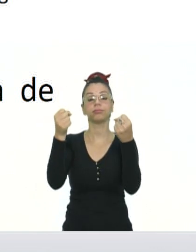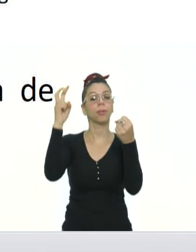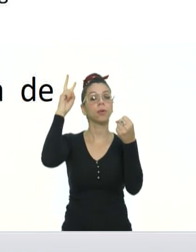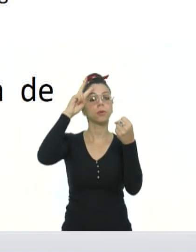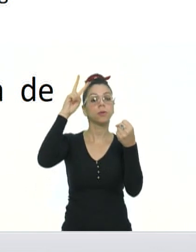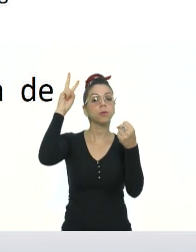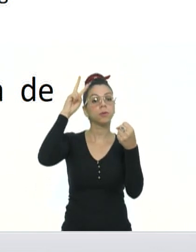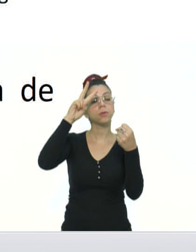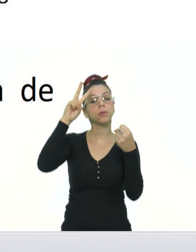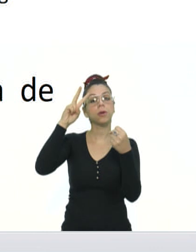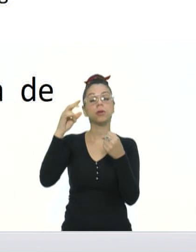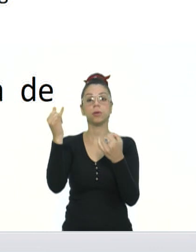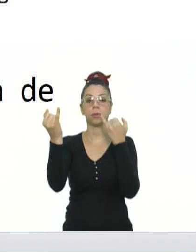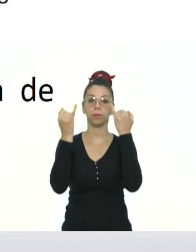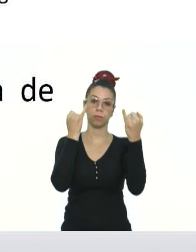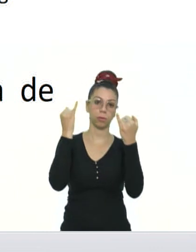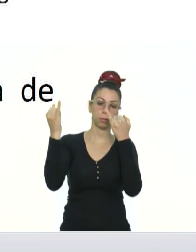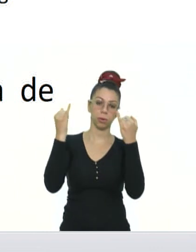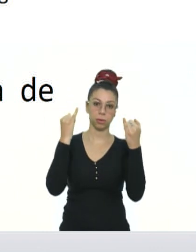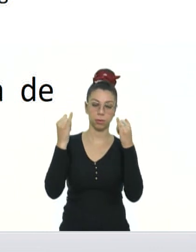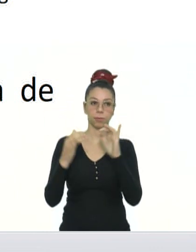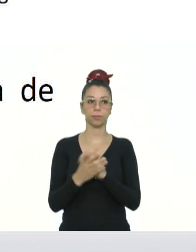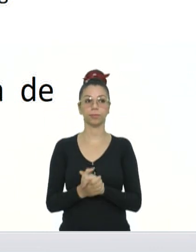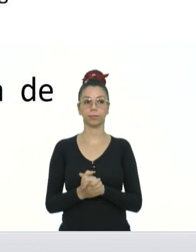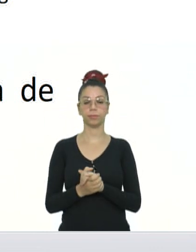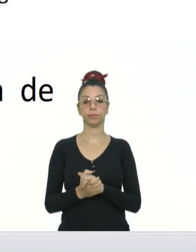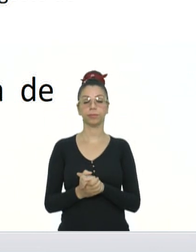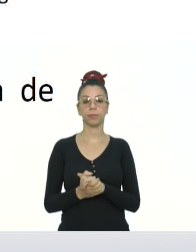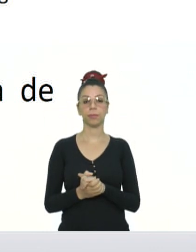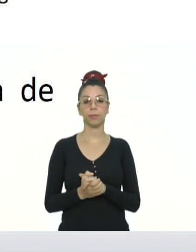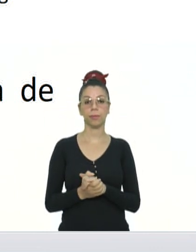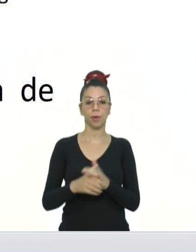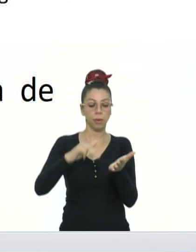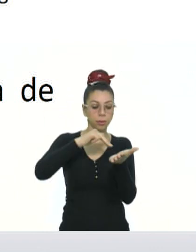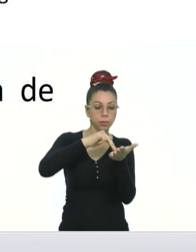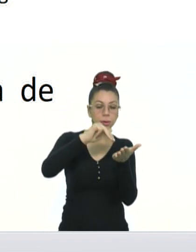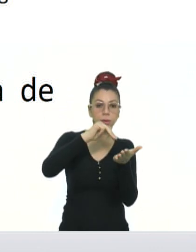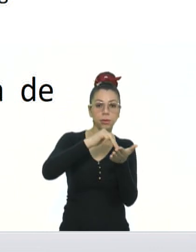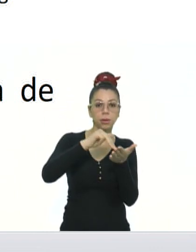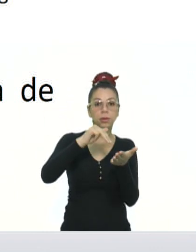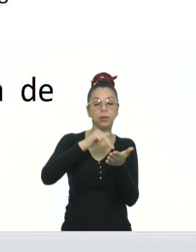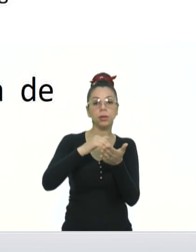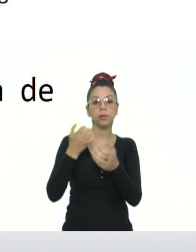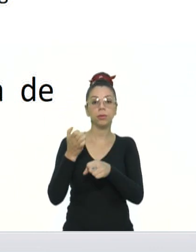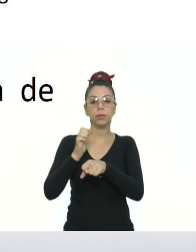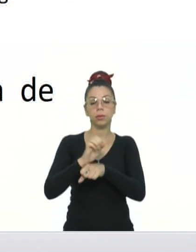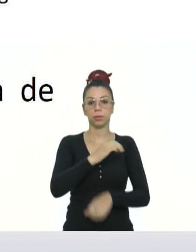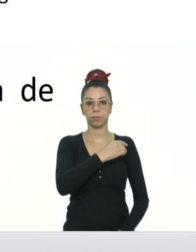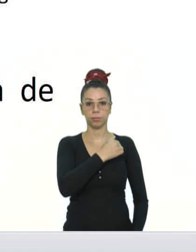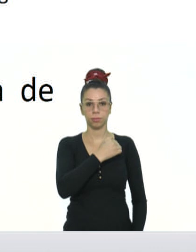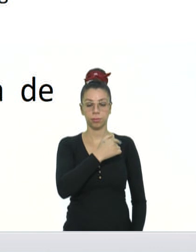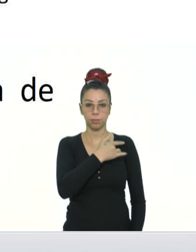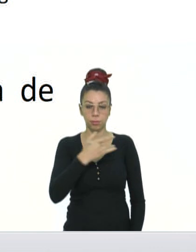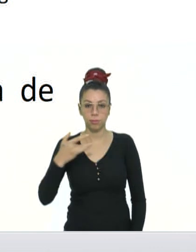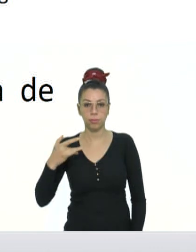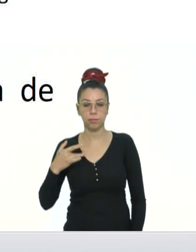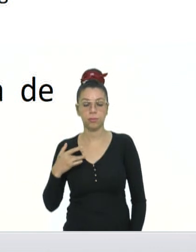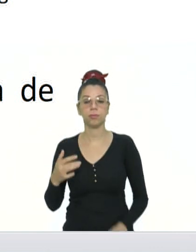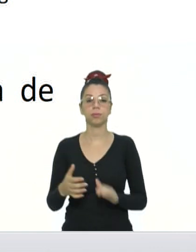pelo CESA, que é pela CESA, que é a Secretaria Estadual de Saúde, foram registrados